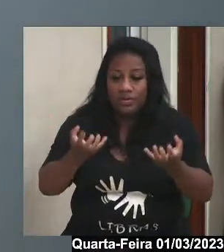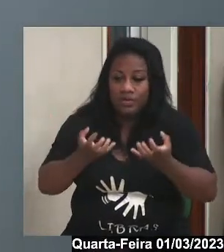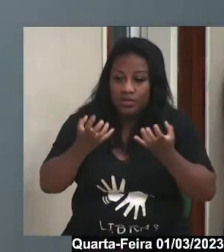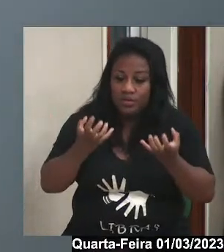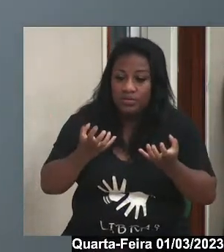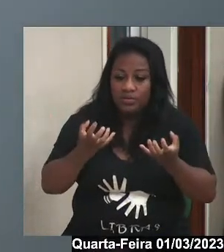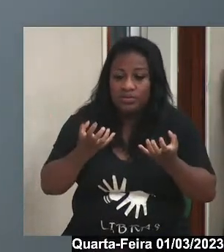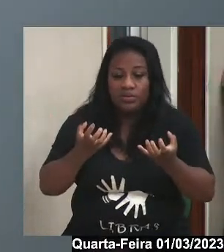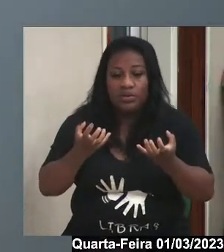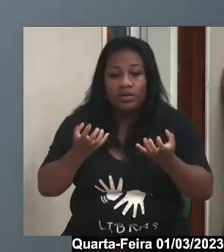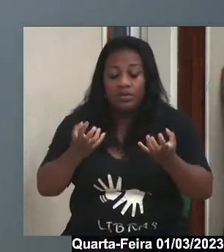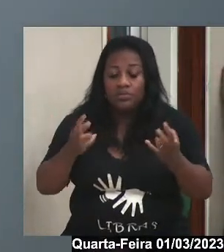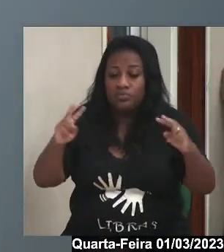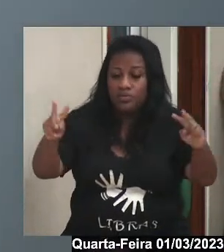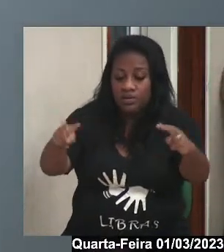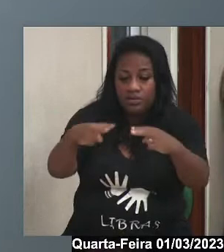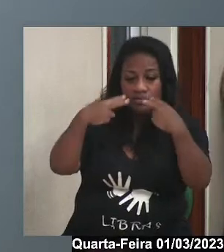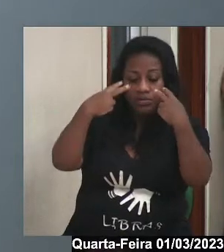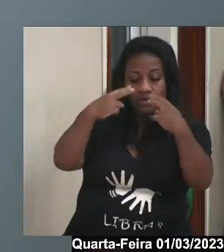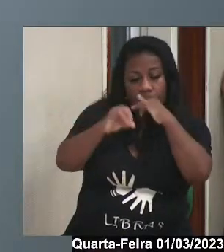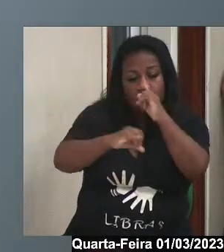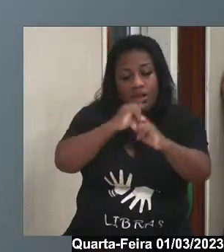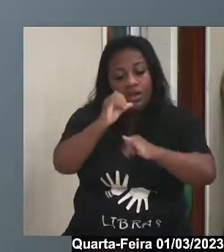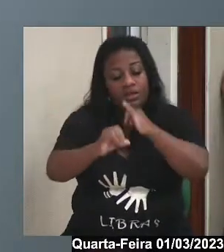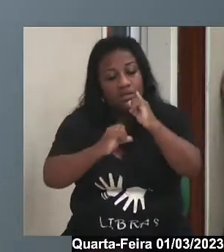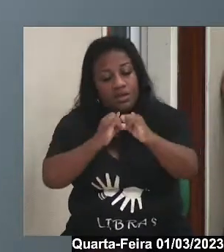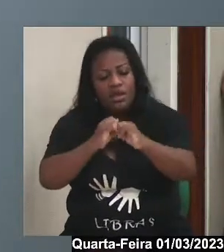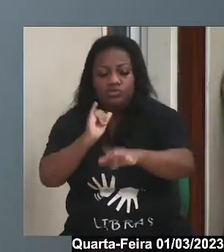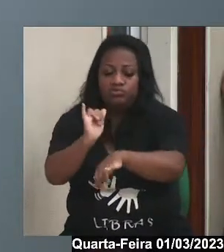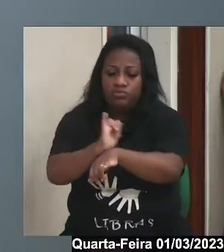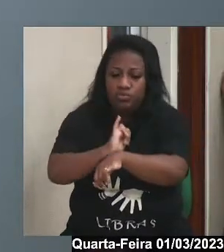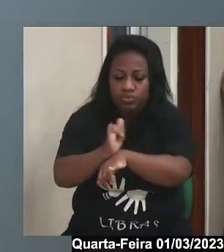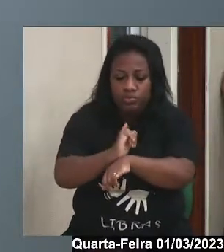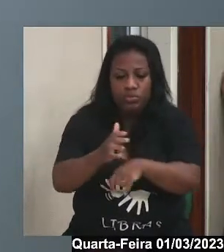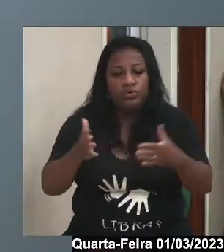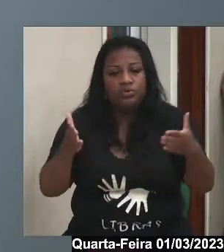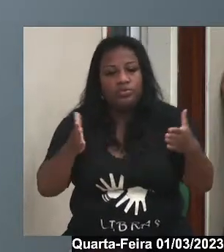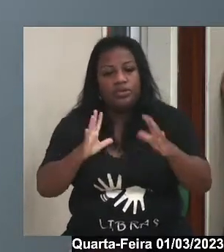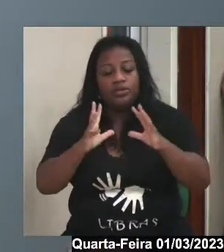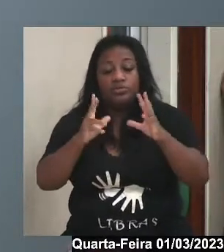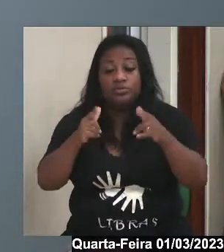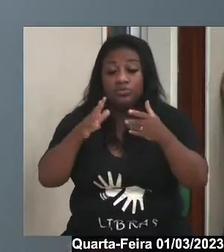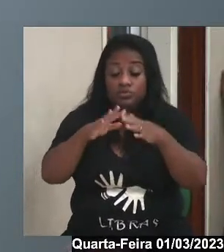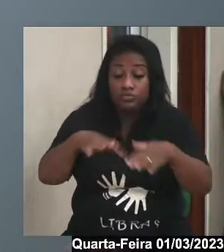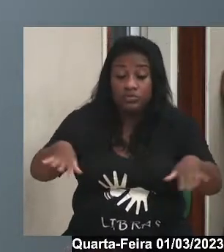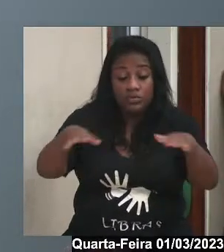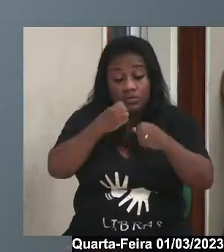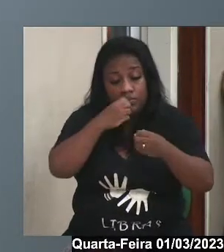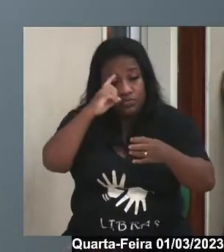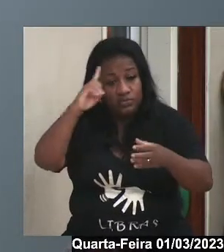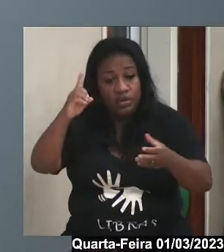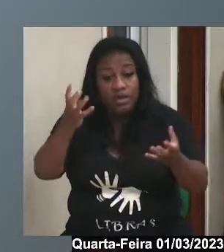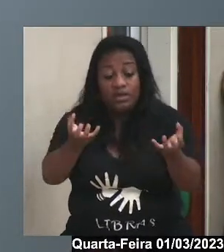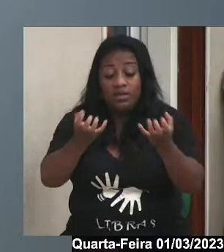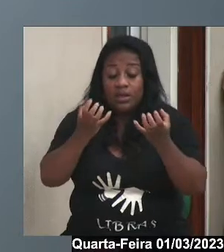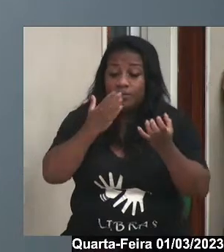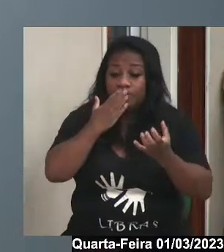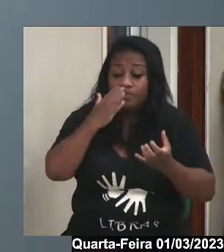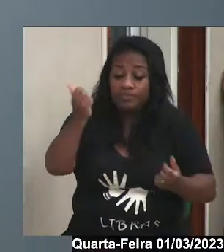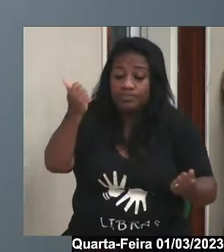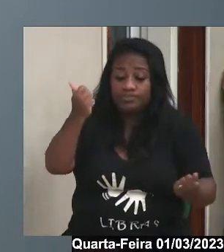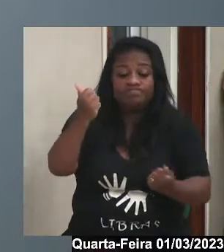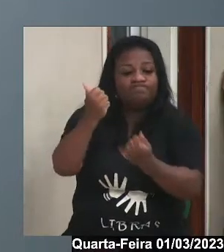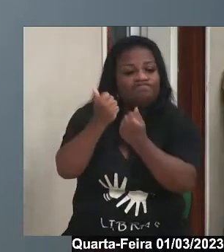nos assistem ao vivo pela TV Câmara e pelo nosso canal no YouTube. Eu faço uso da tribuna agora para poder pedir o apoio dos